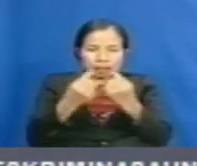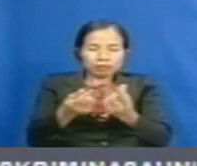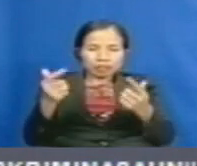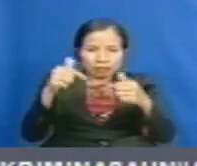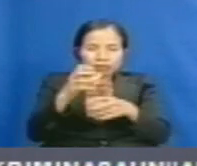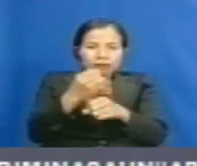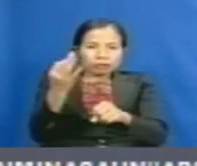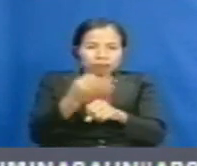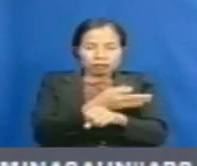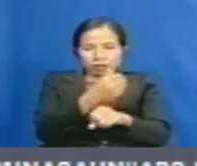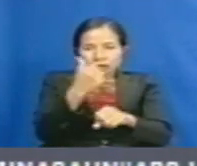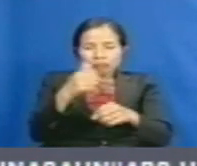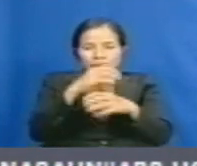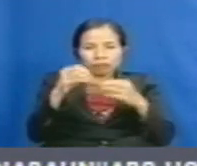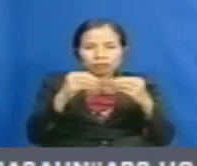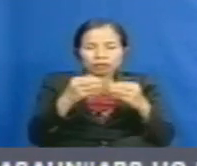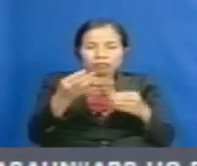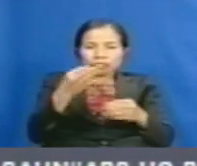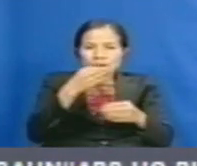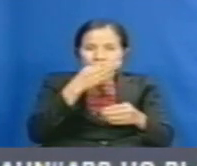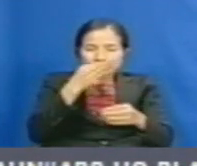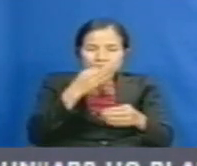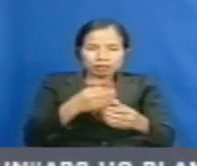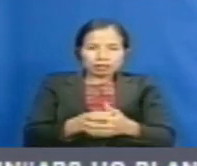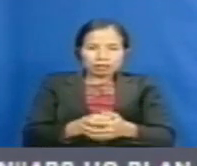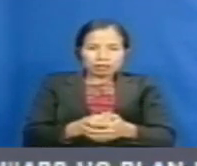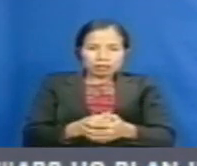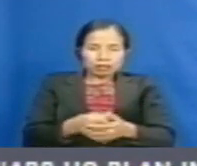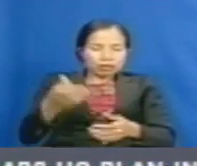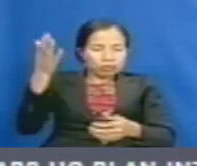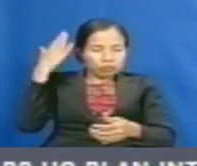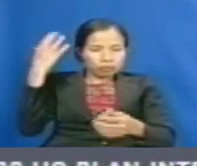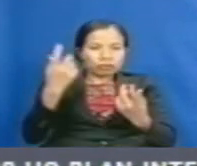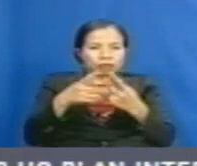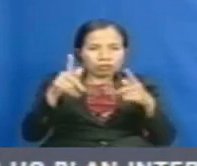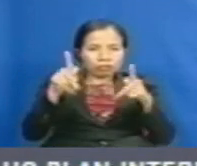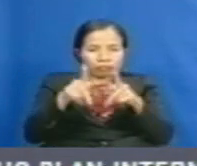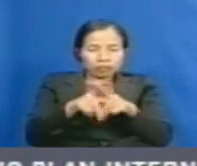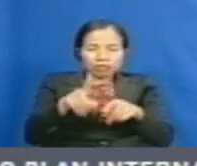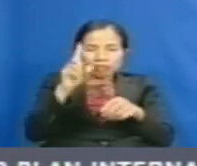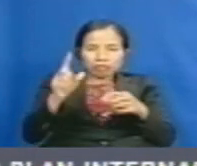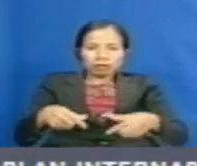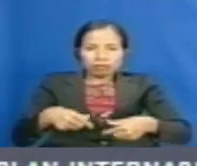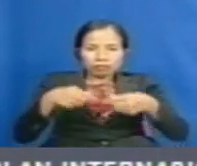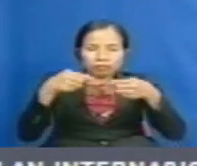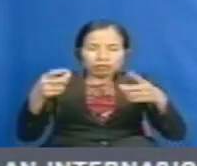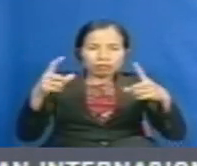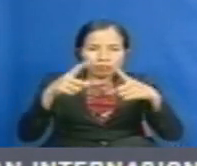fotimos documentos para conaba ahan deve maculo companhia e da fornece